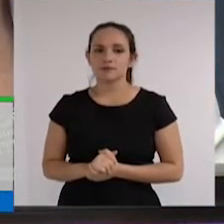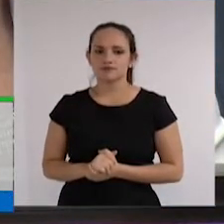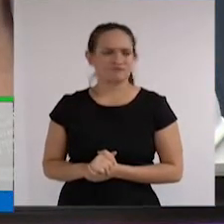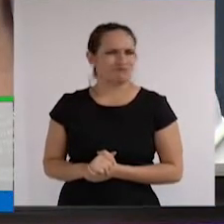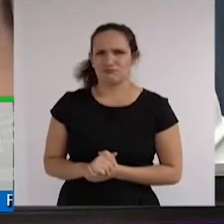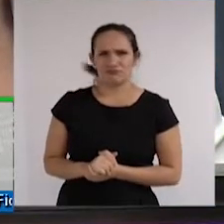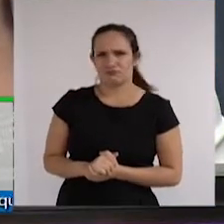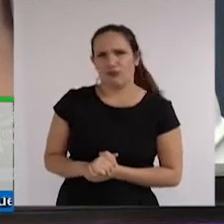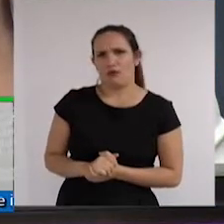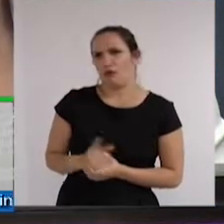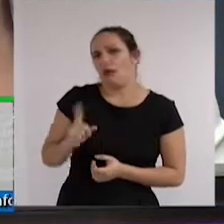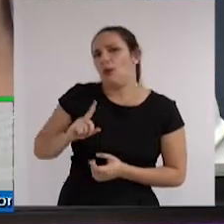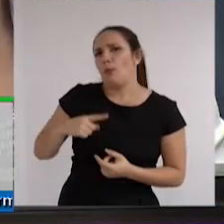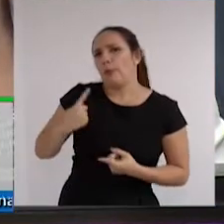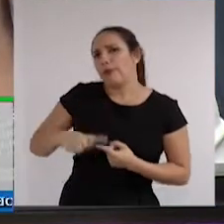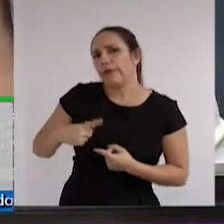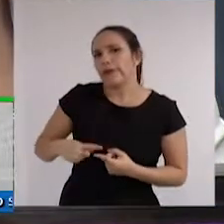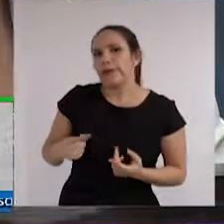não porque